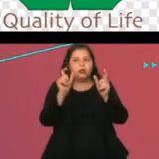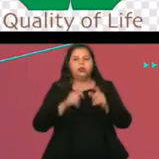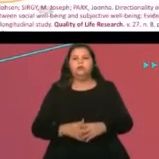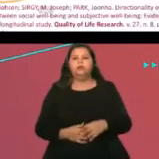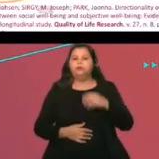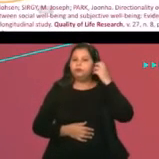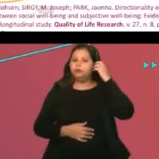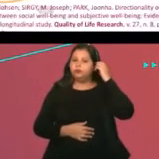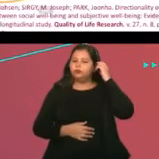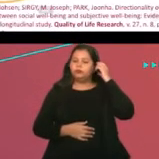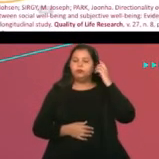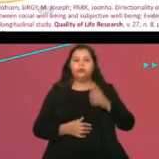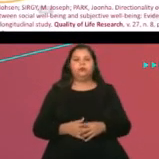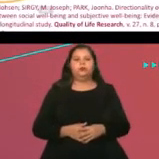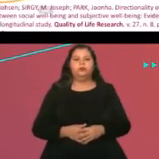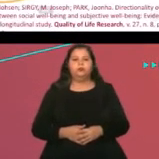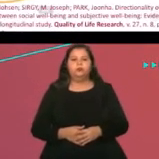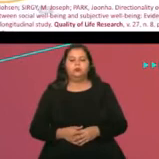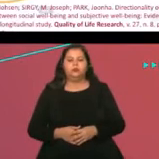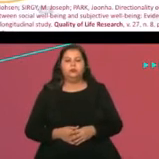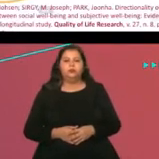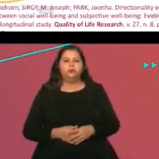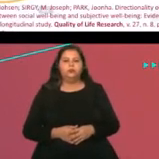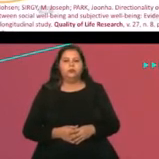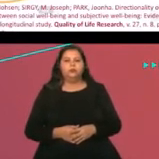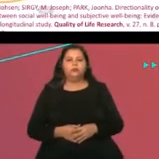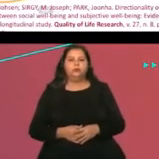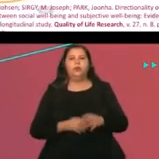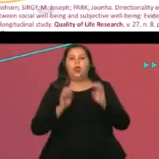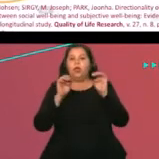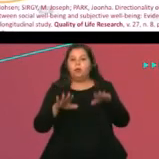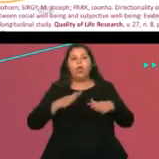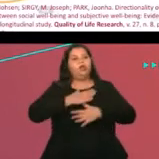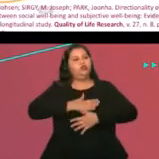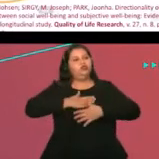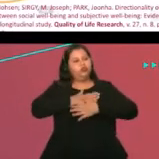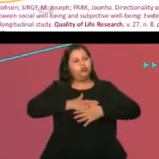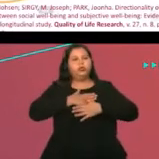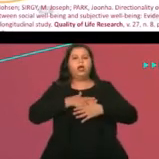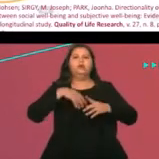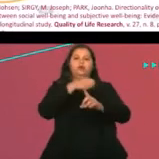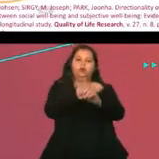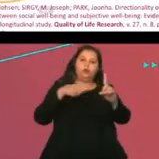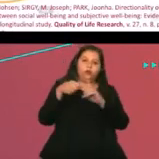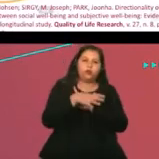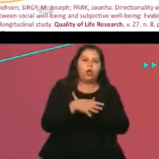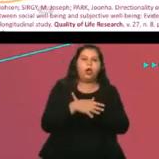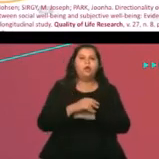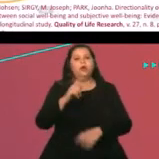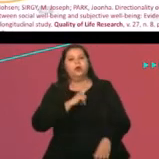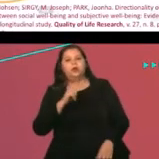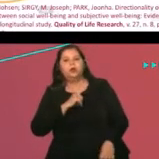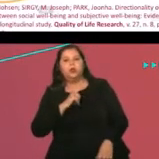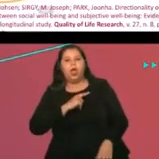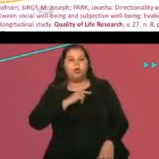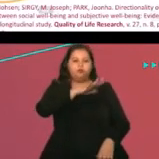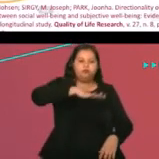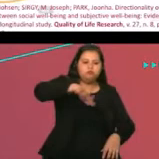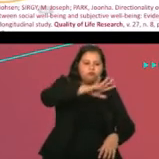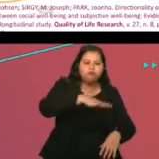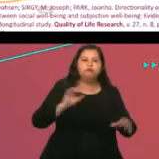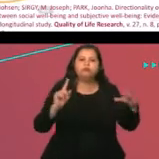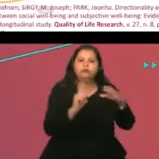eu acho que a bateria aqui não tá aqui e o bem-estar social que tem a dimensão social